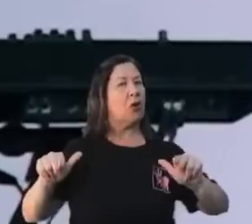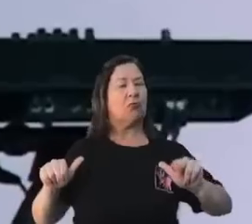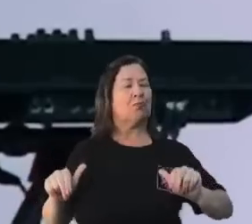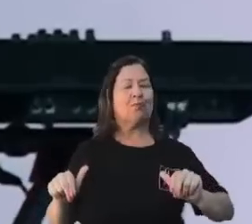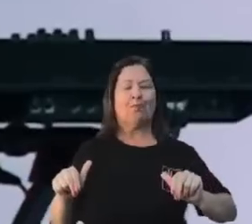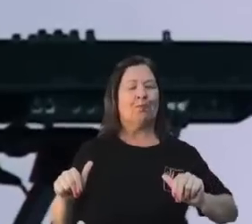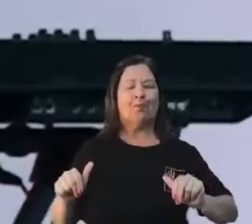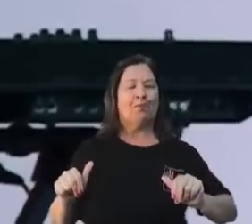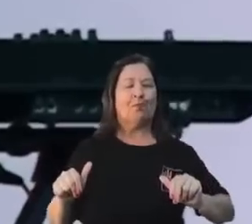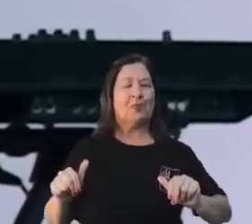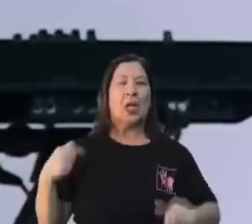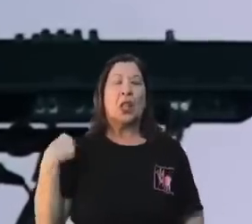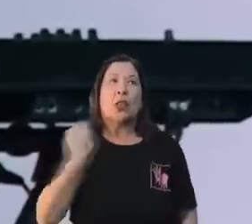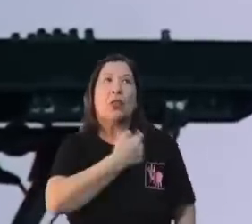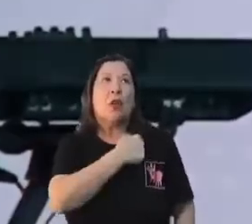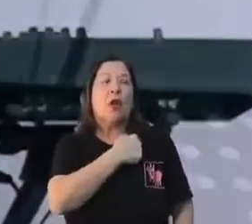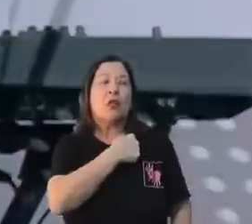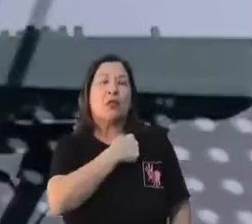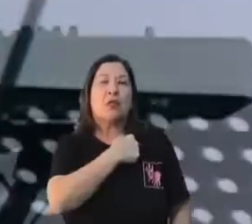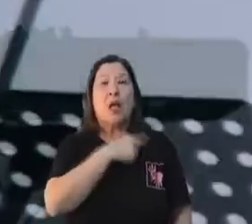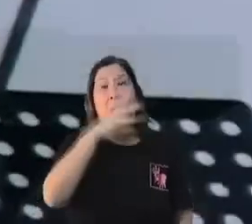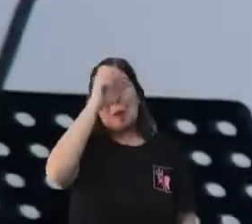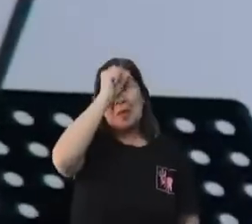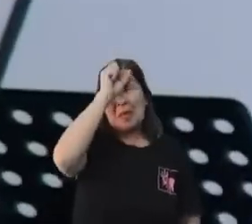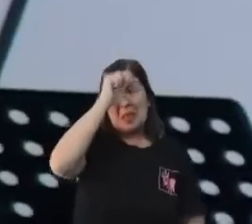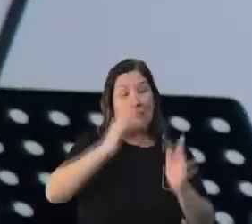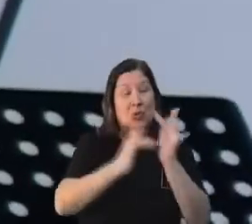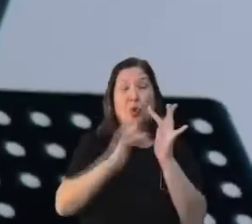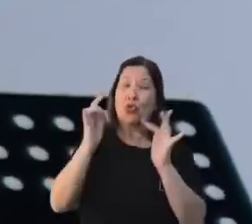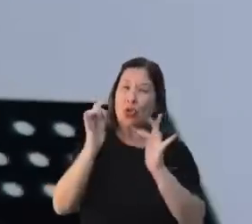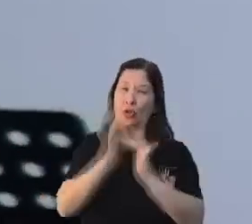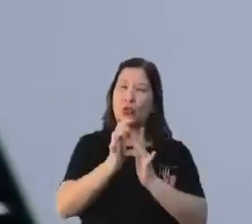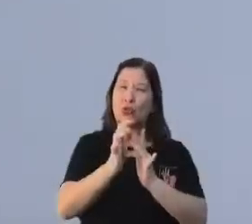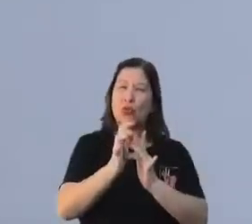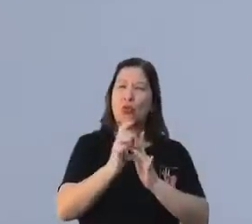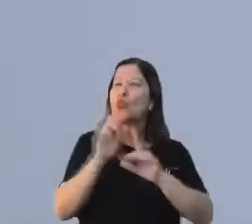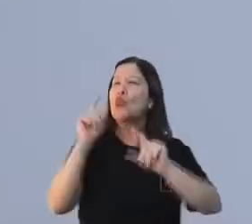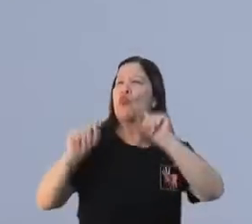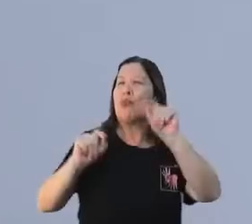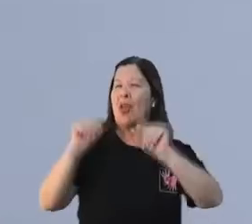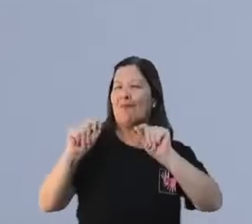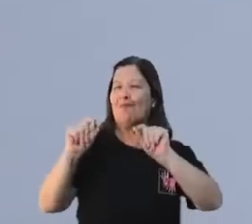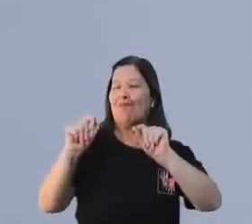É digno de nota que nesse jantar quem destaca é uma mulher.